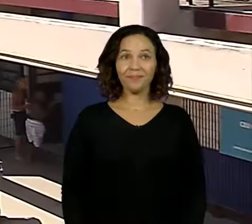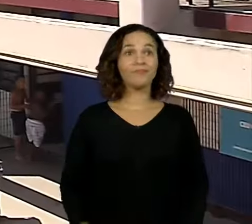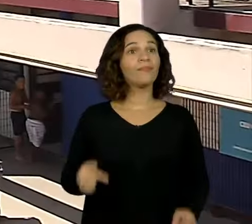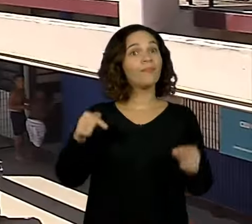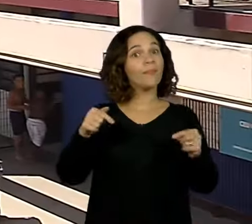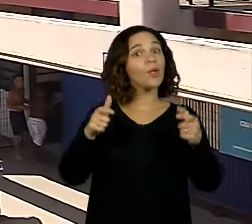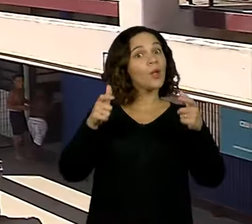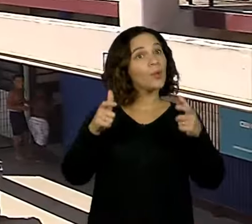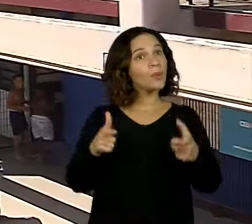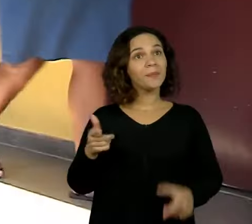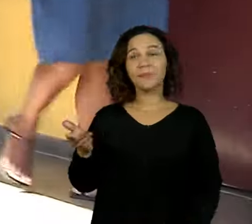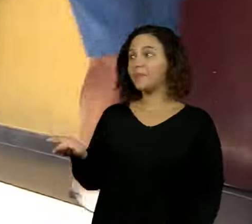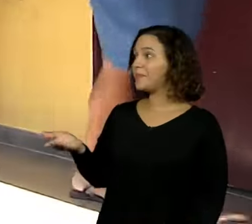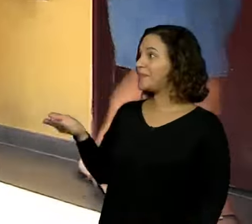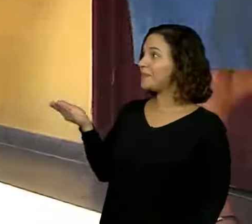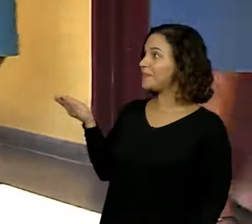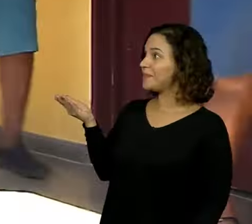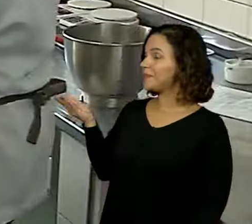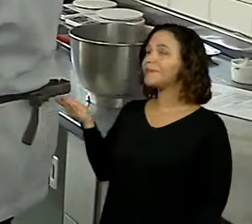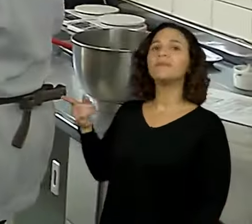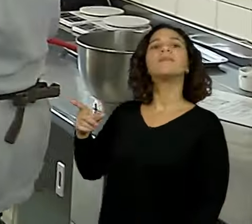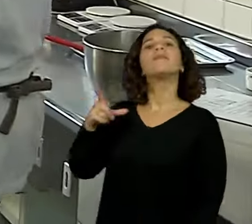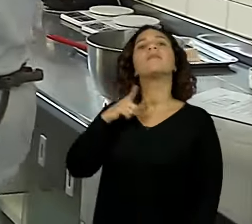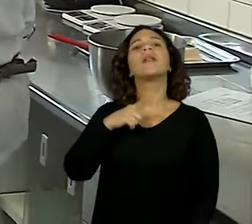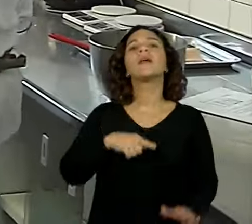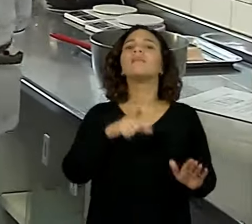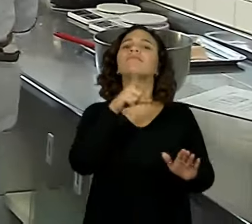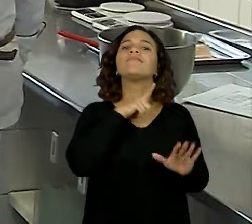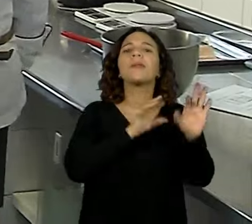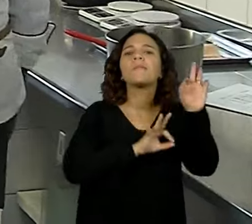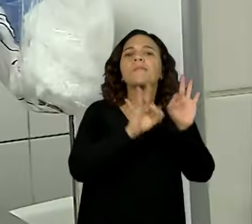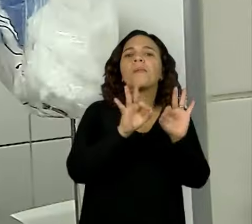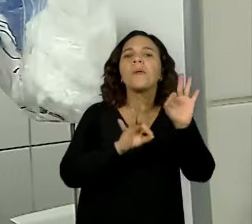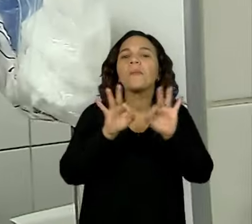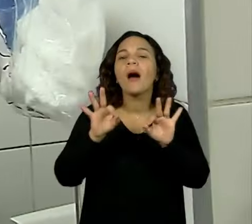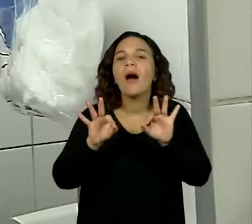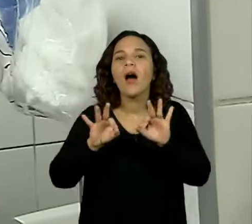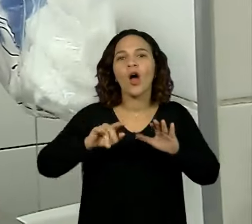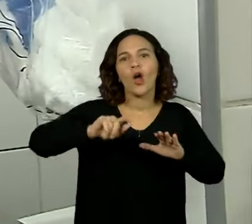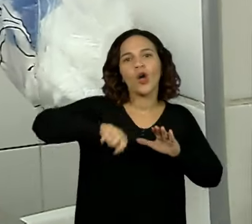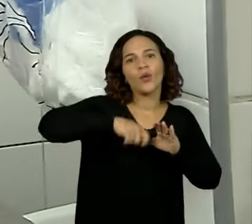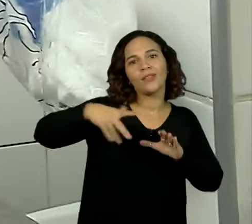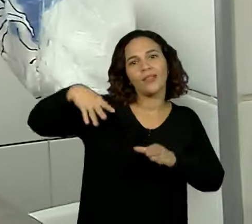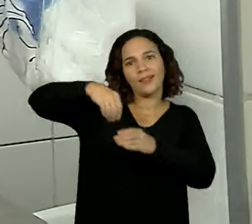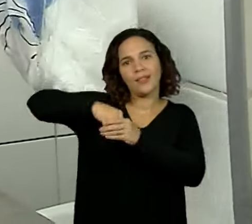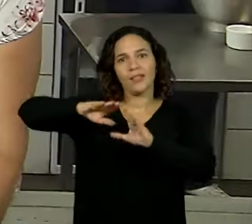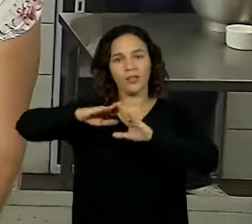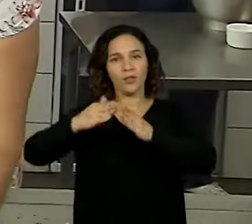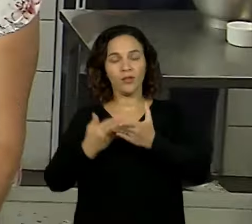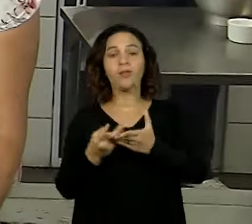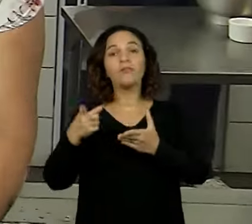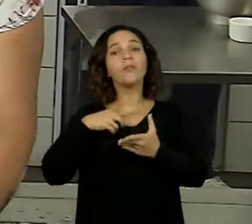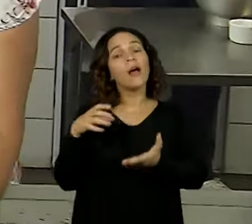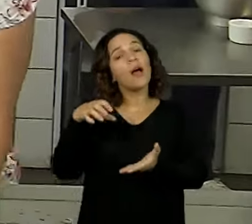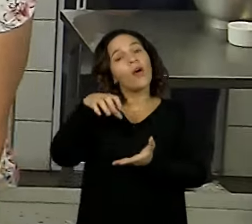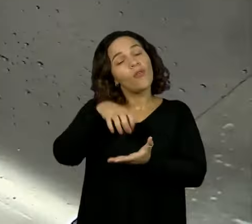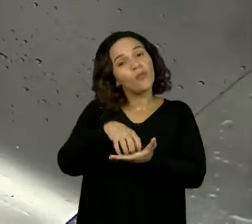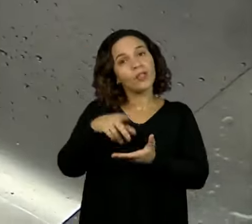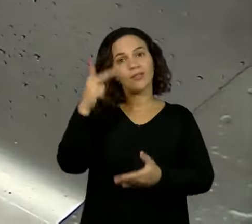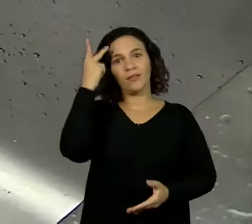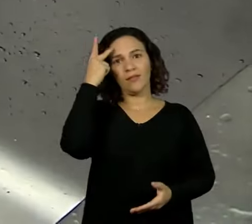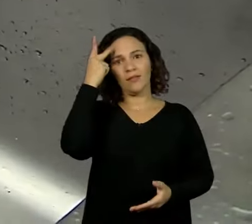Aqui no Céu Paz acontece o programa Cozinha Escola, uma iniciativa da Fundação Paulistana de